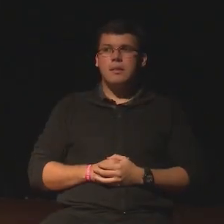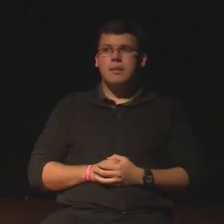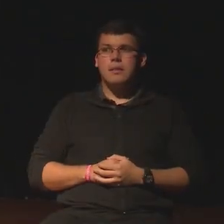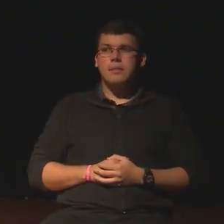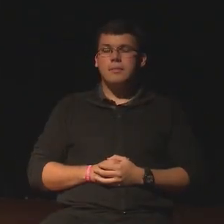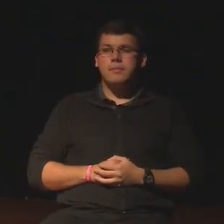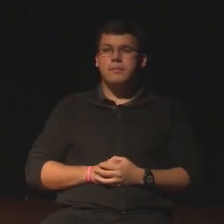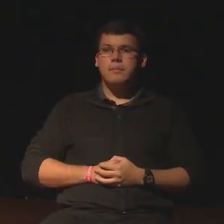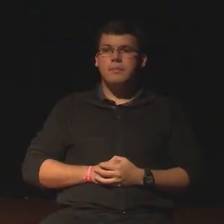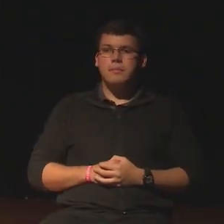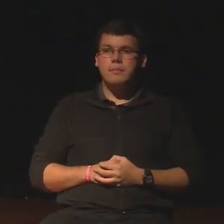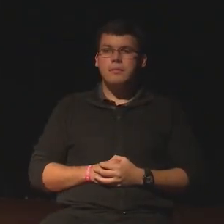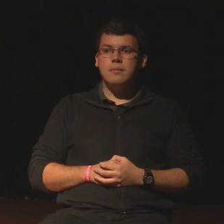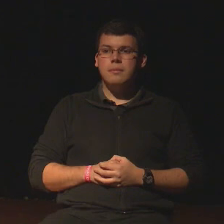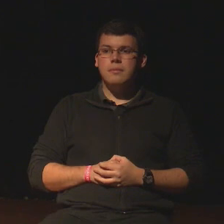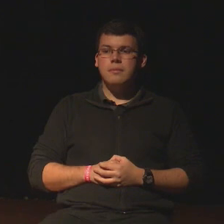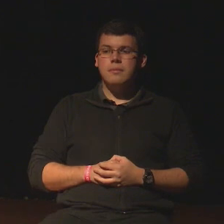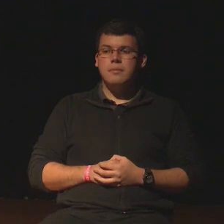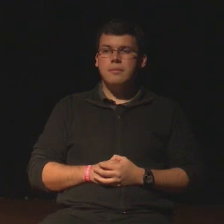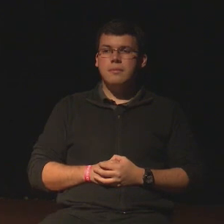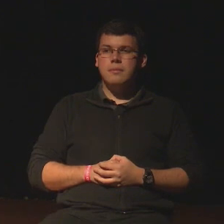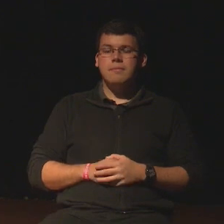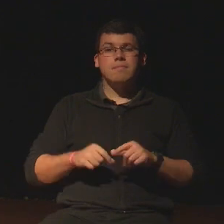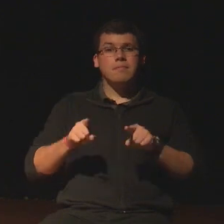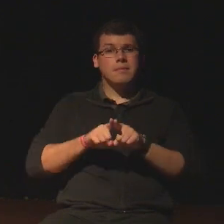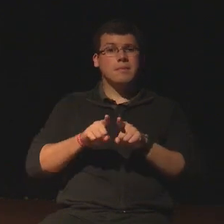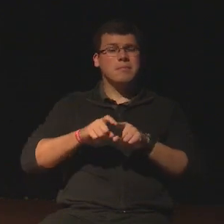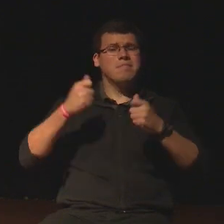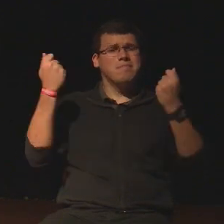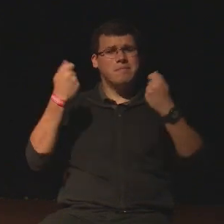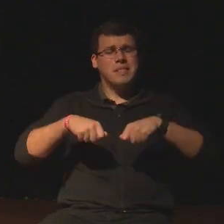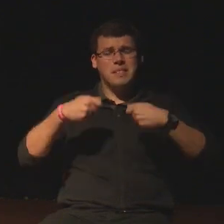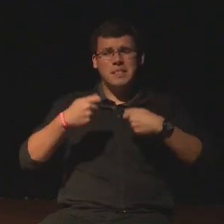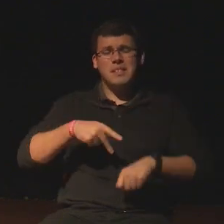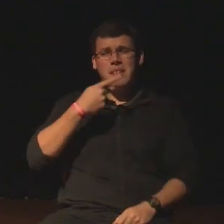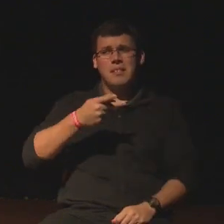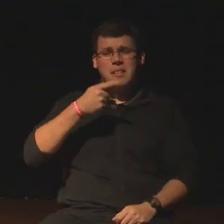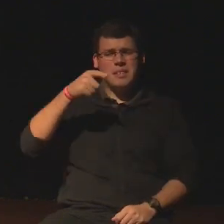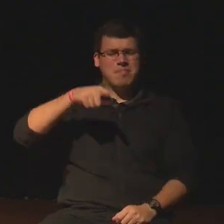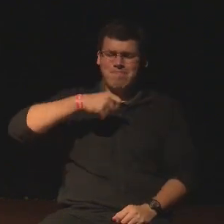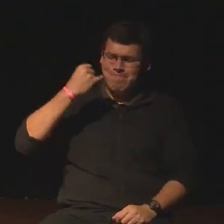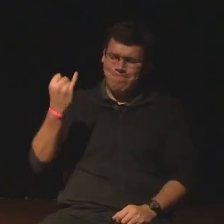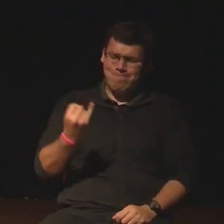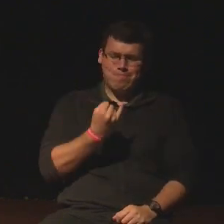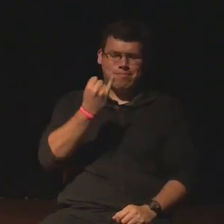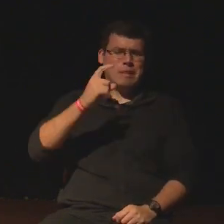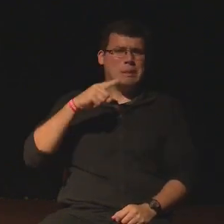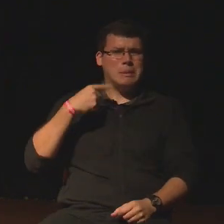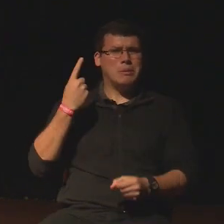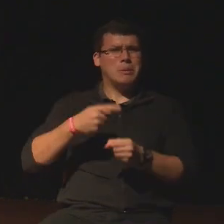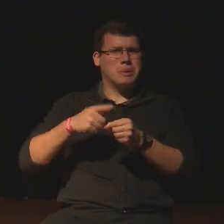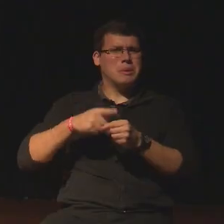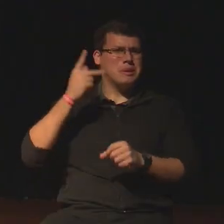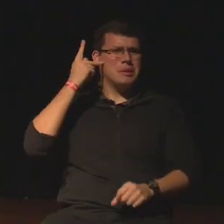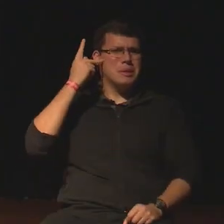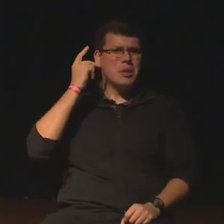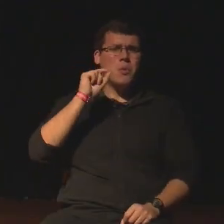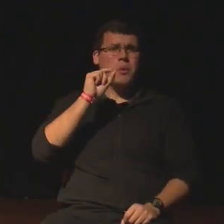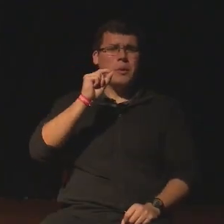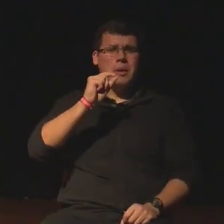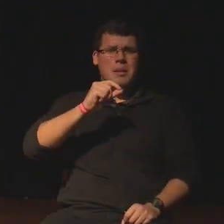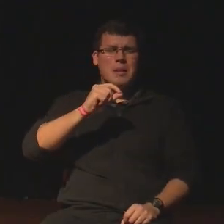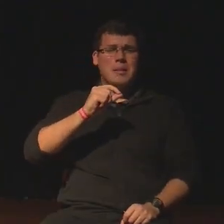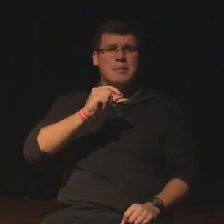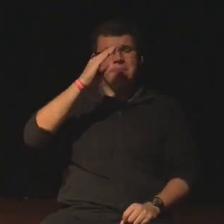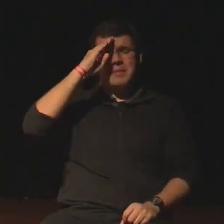como falar de um bulevar e falar de uma obra tão importante para a nossa cidade, tão relevante, sem falar de acessibilidade.